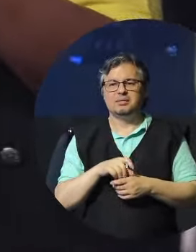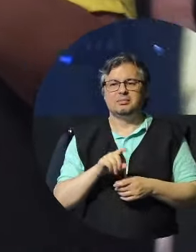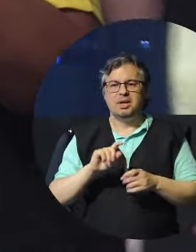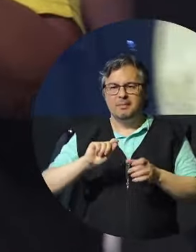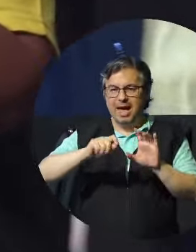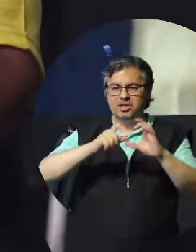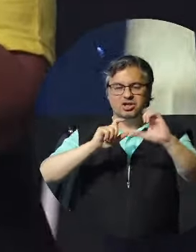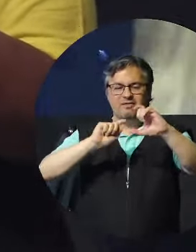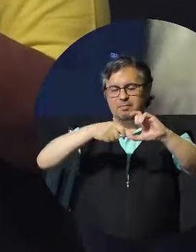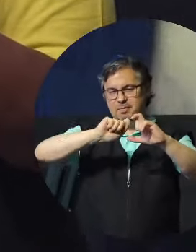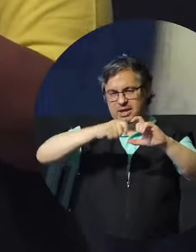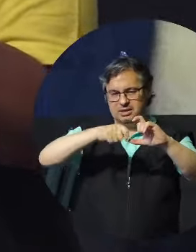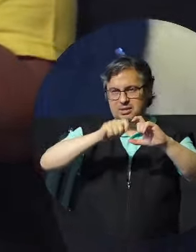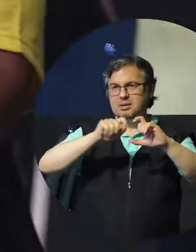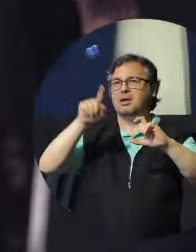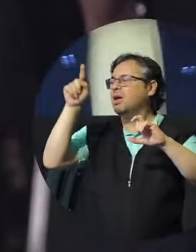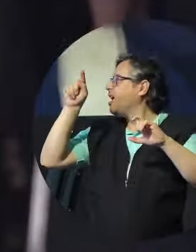33 574 617,